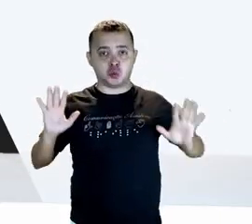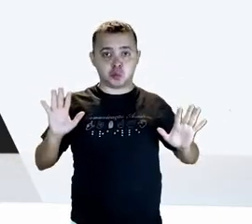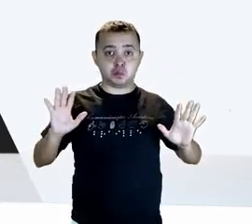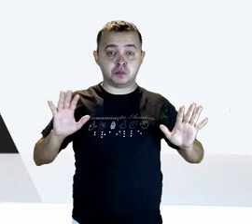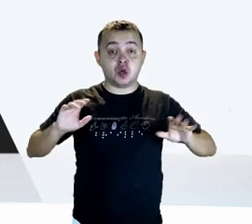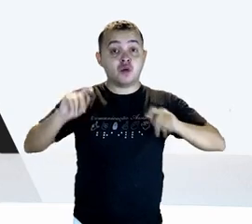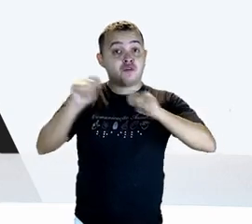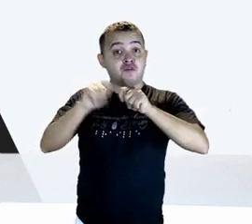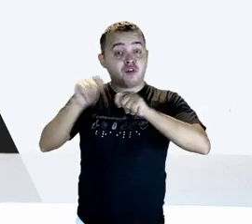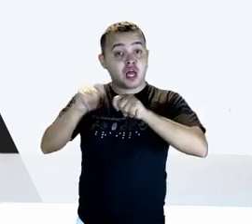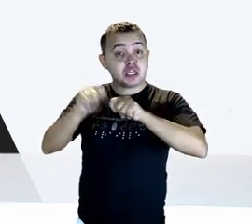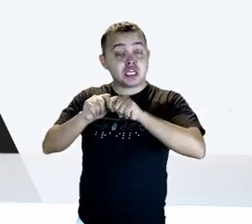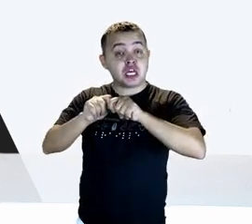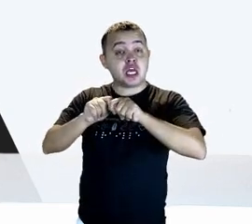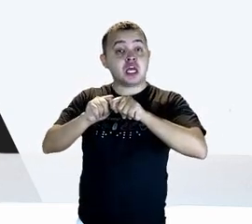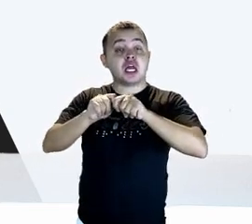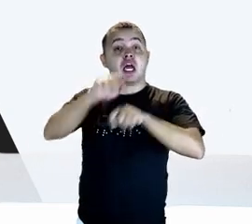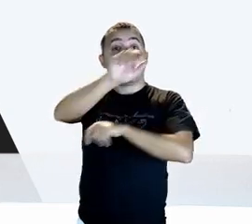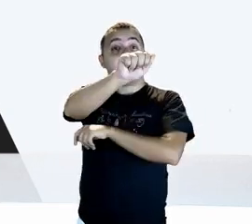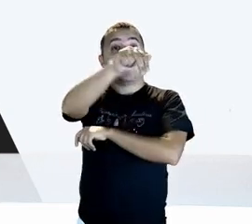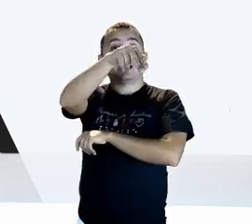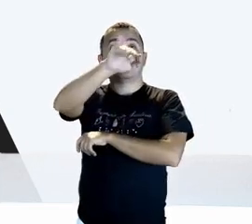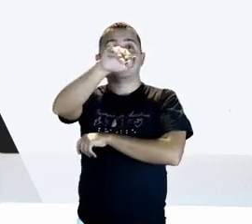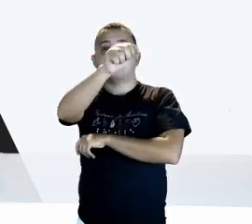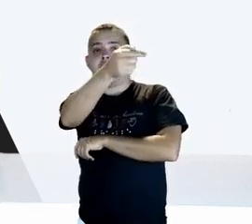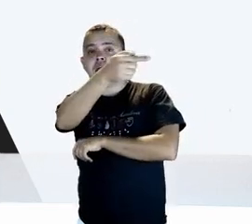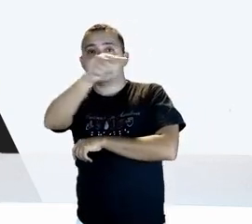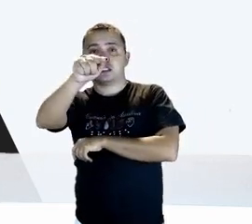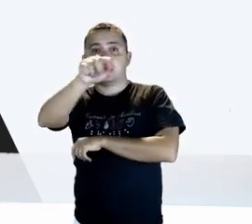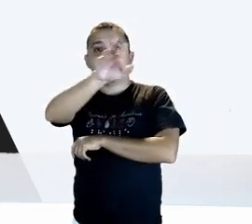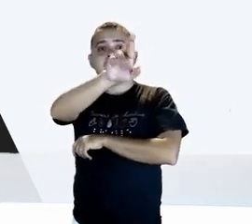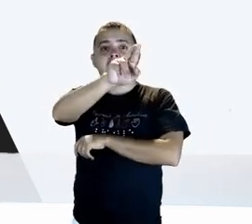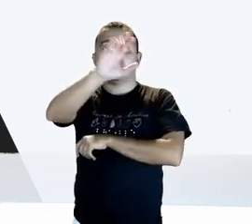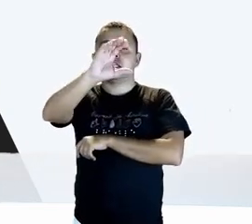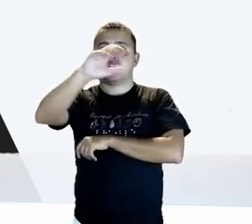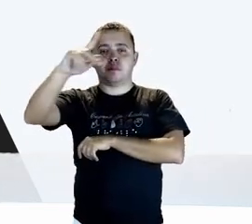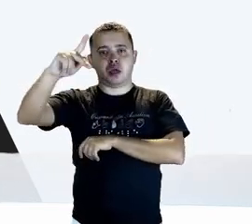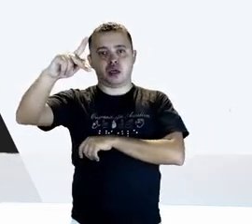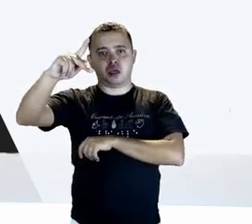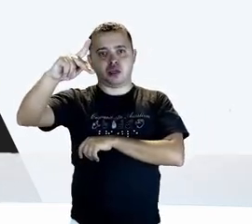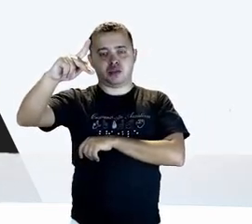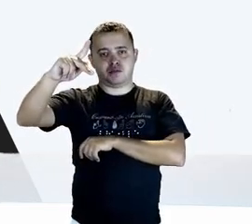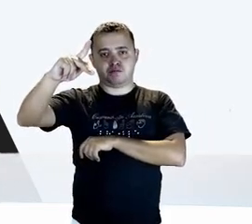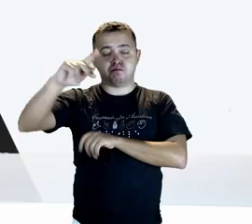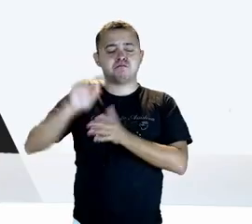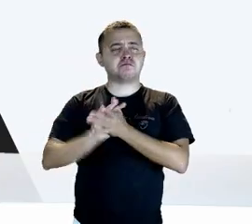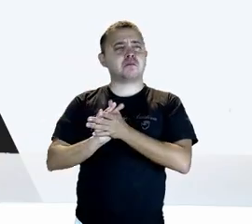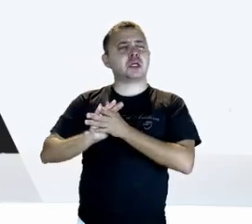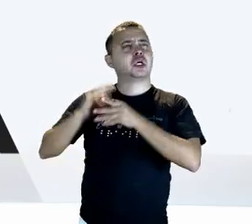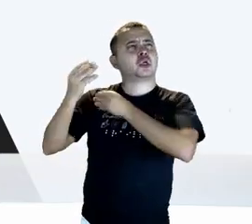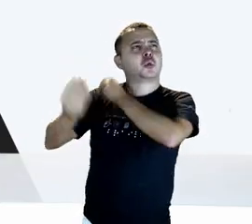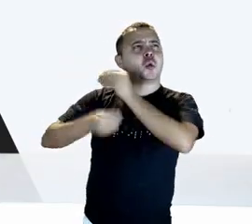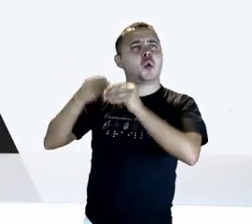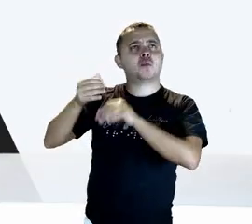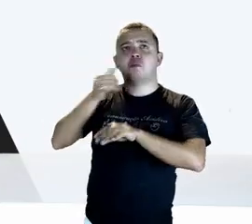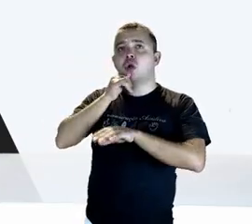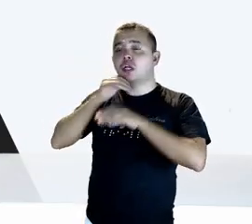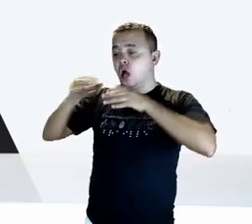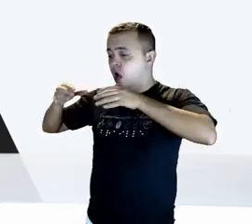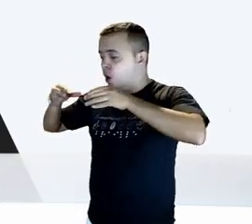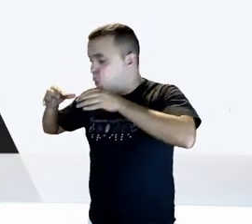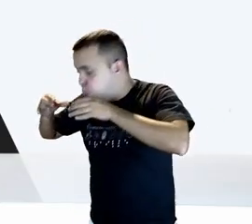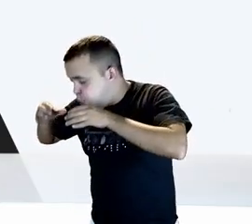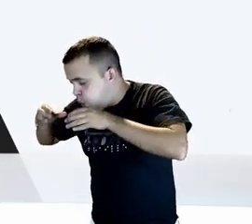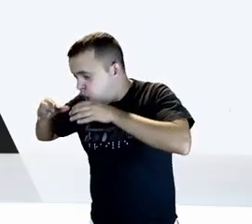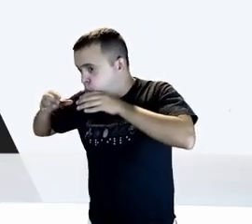A reanimação cardiopulmonar é uma delas, a famosa RCP. Aplicar 2